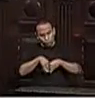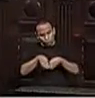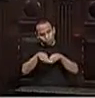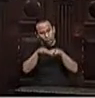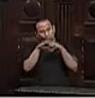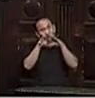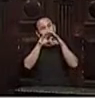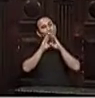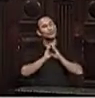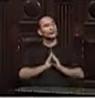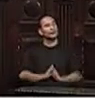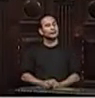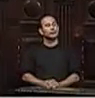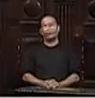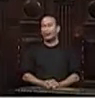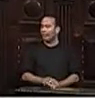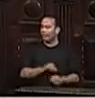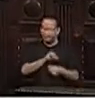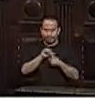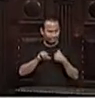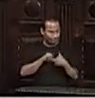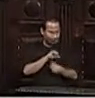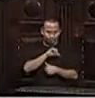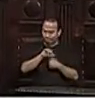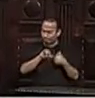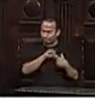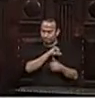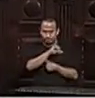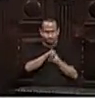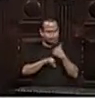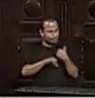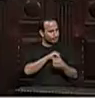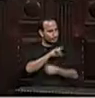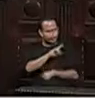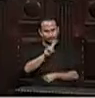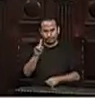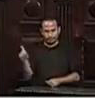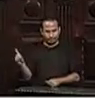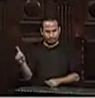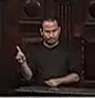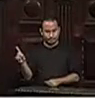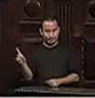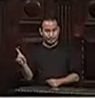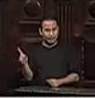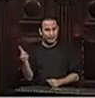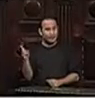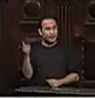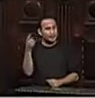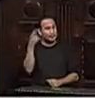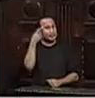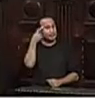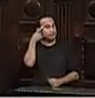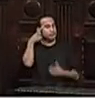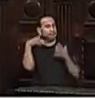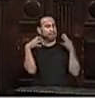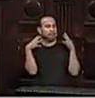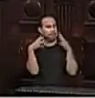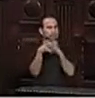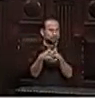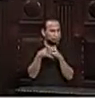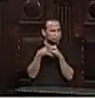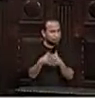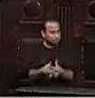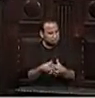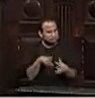ela inalterada, apesar do total descontrole que